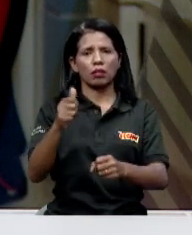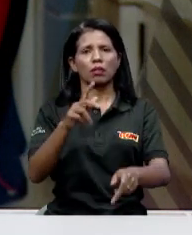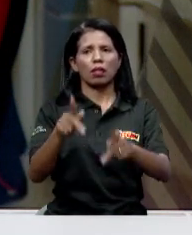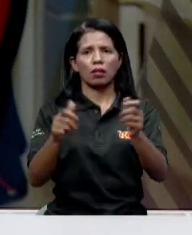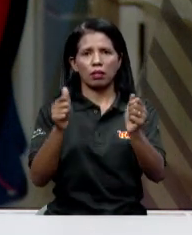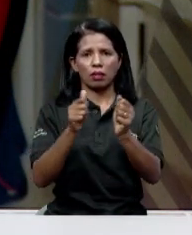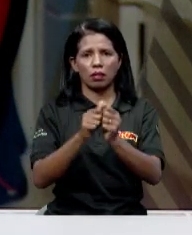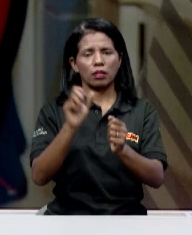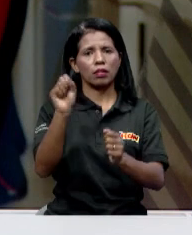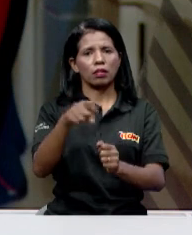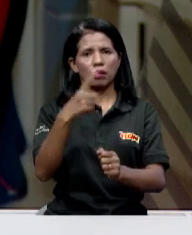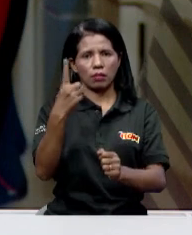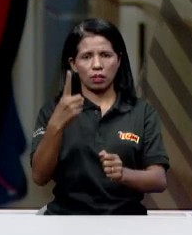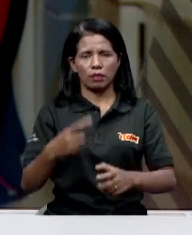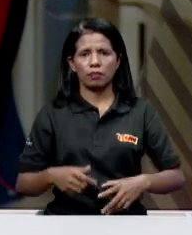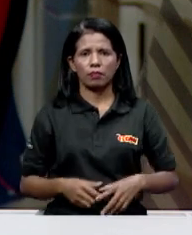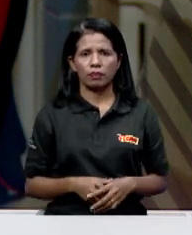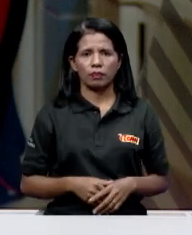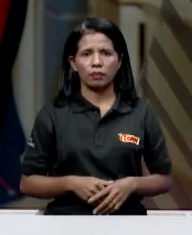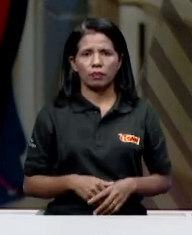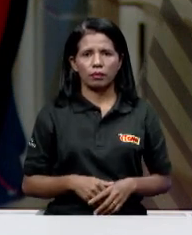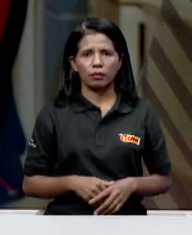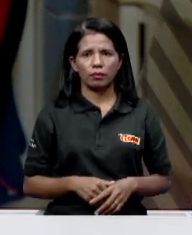Sanulo Racinda.